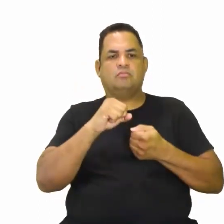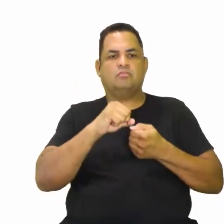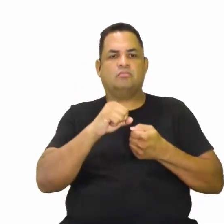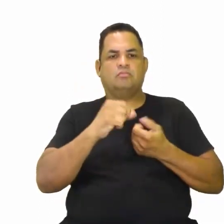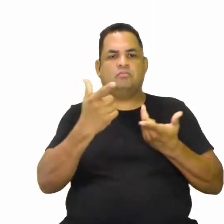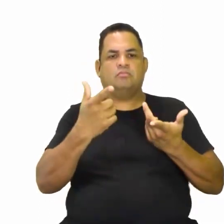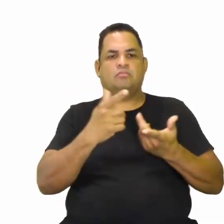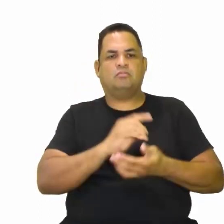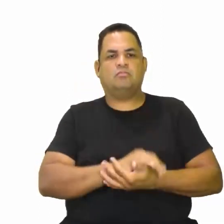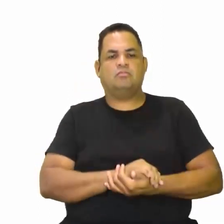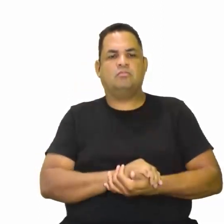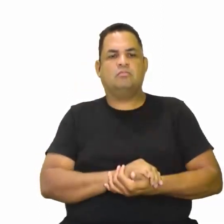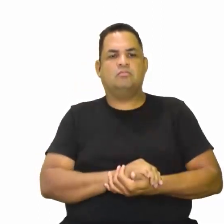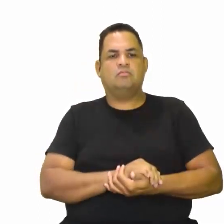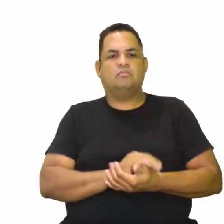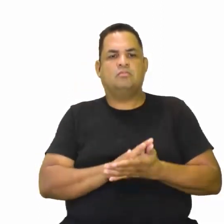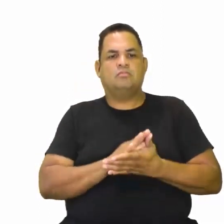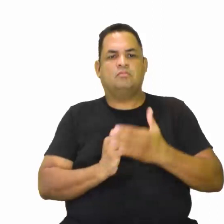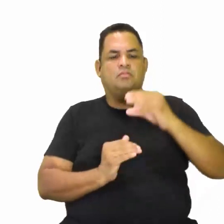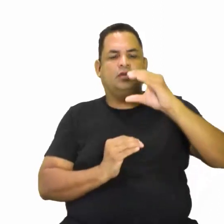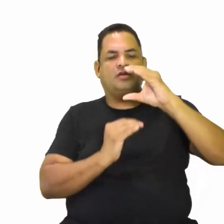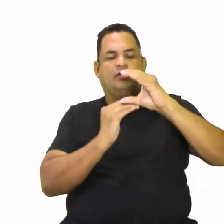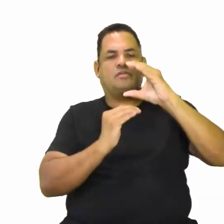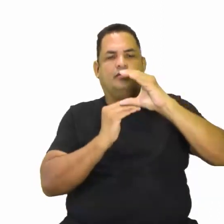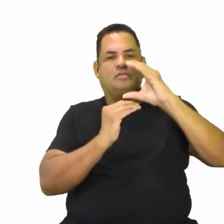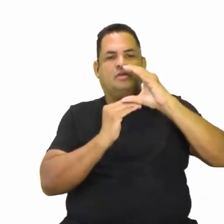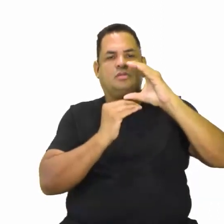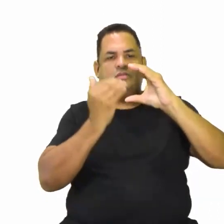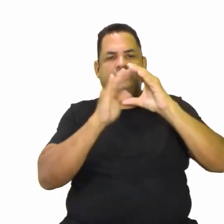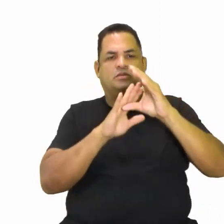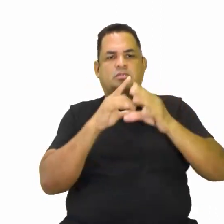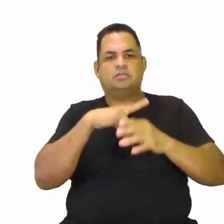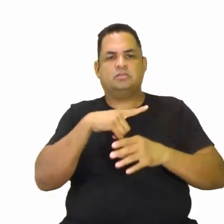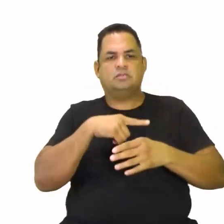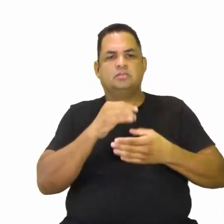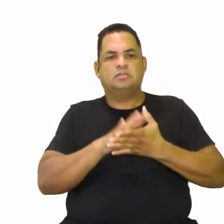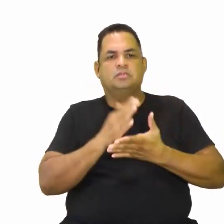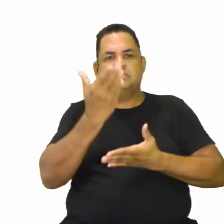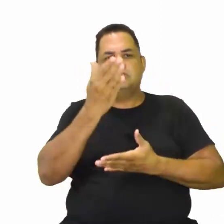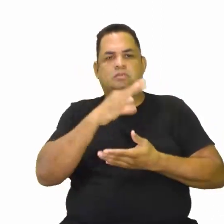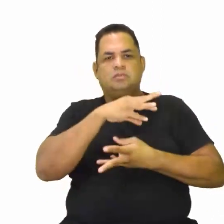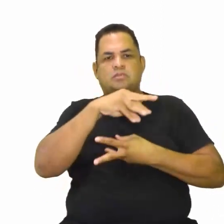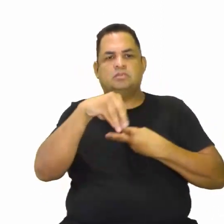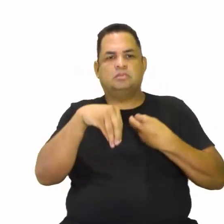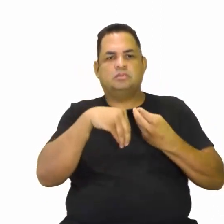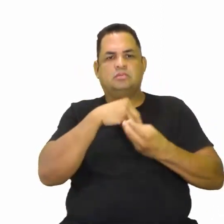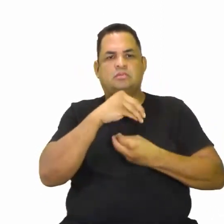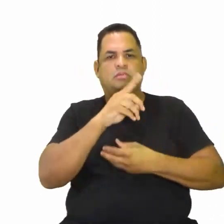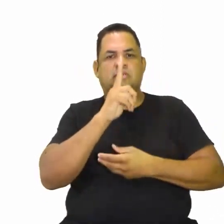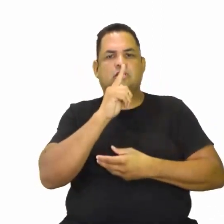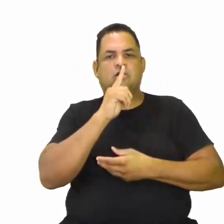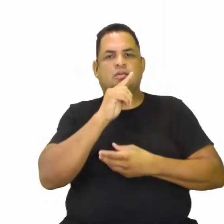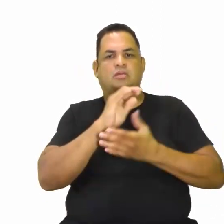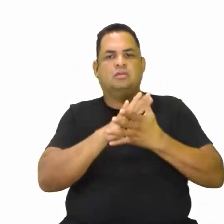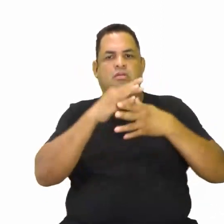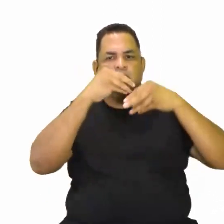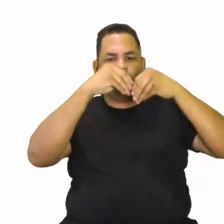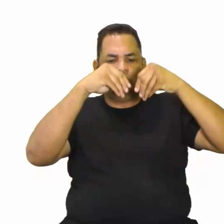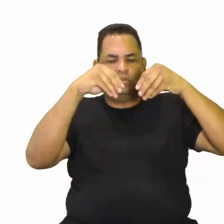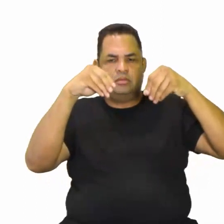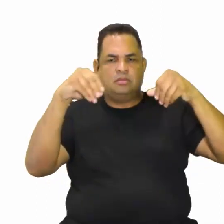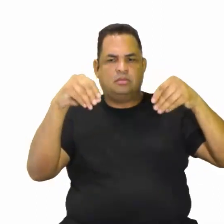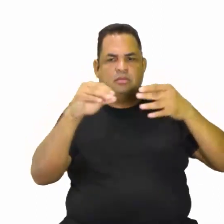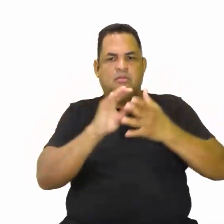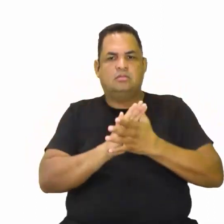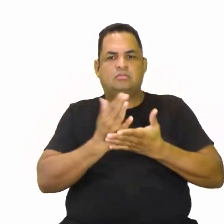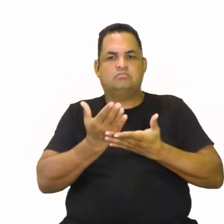realizado uma filtração, né? Então, nós temos uma mistura aqui de água e areia.